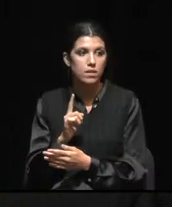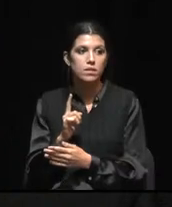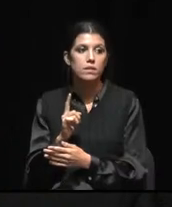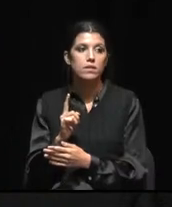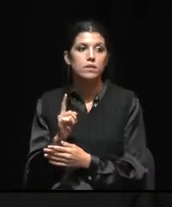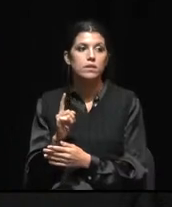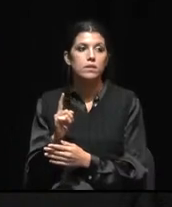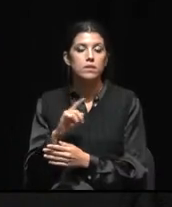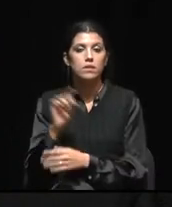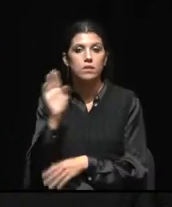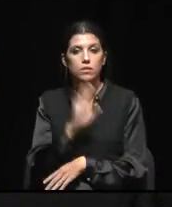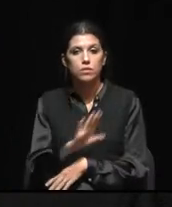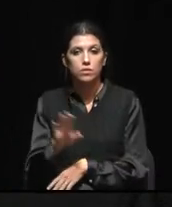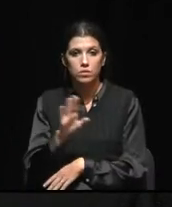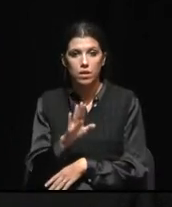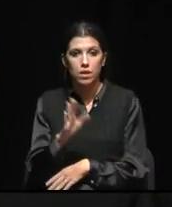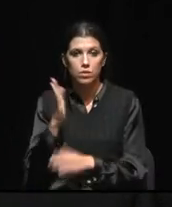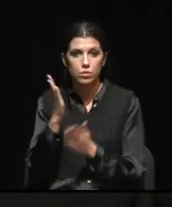bem